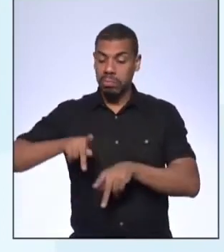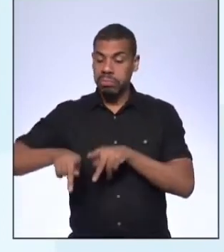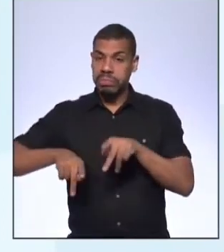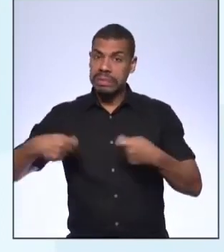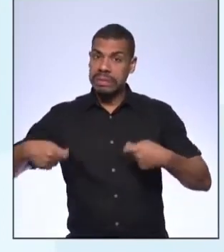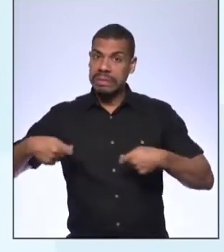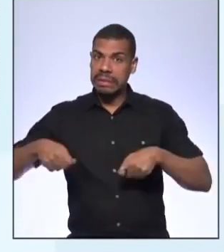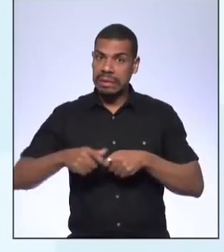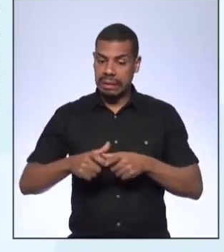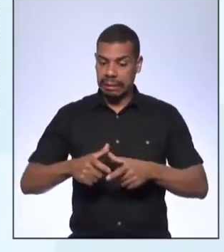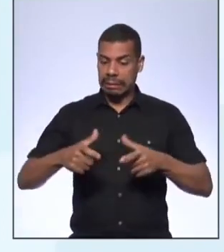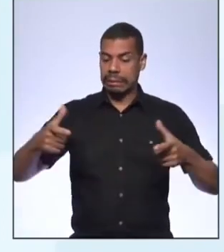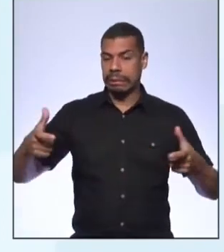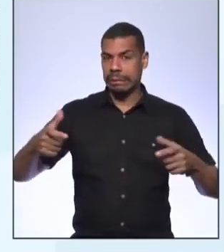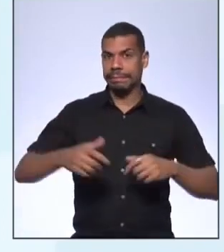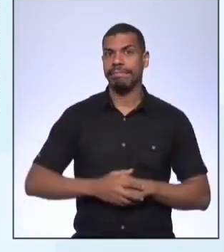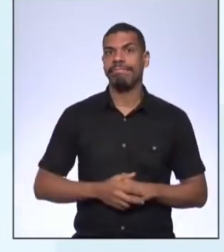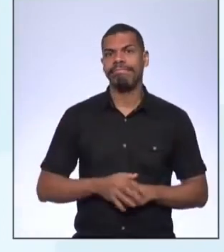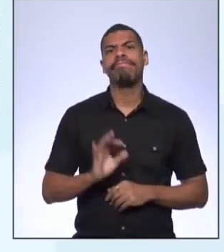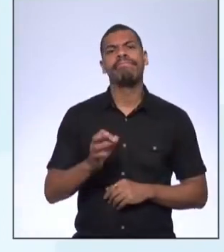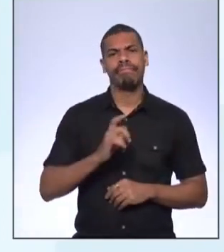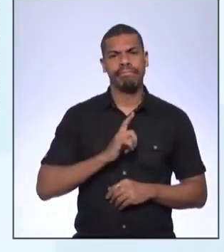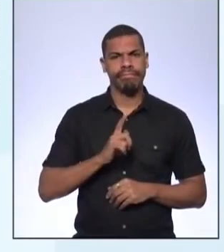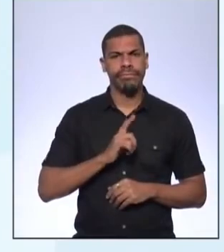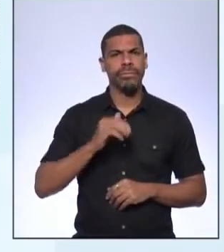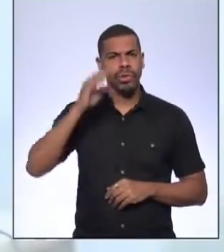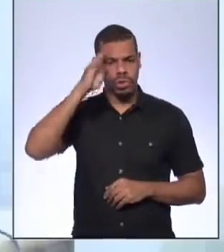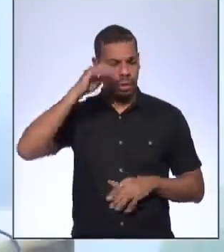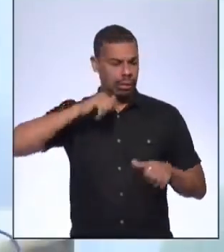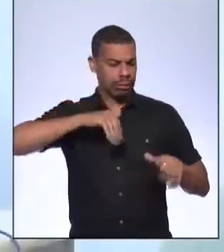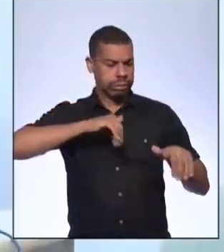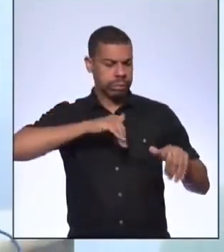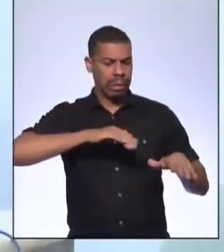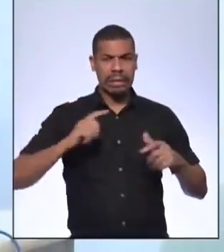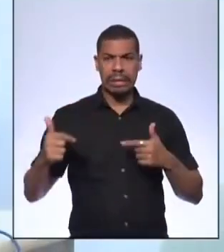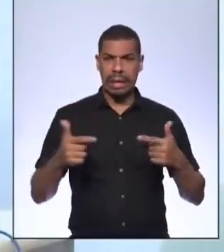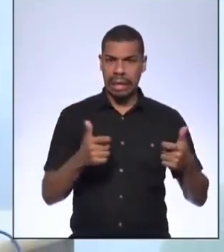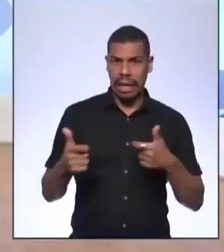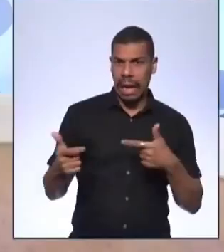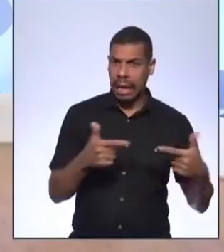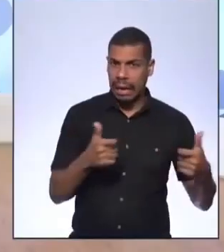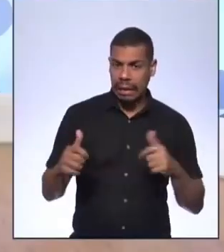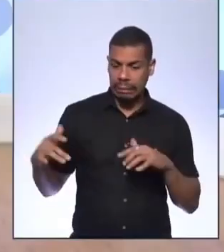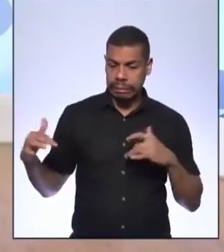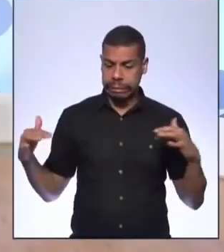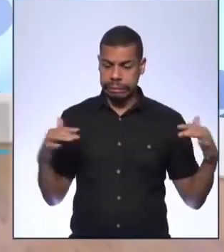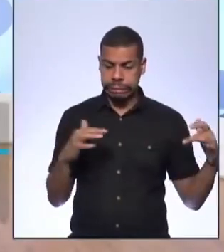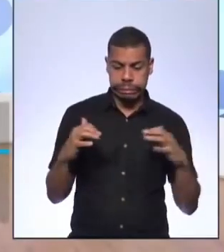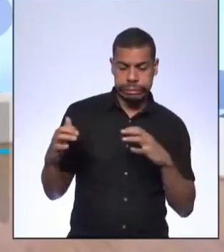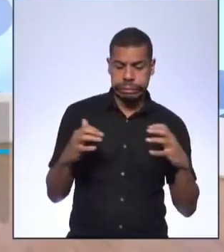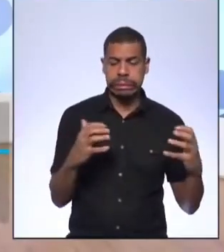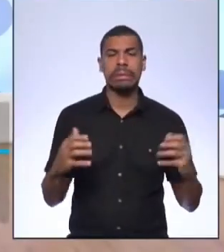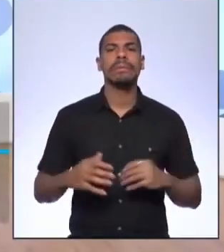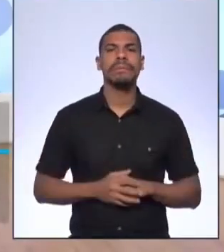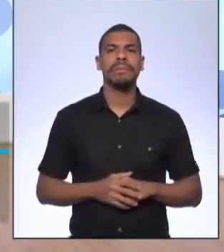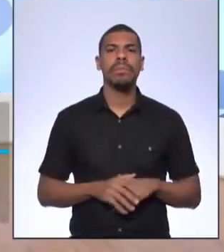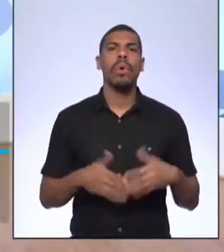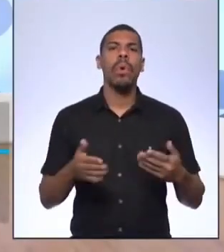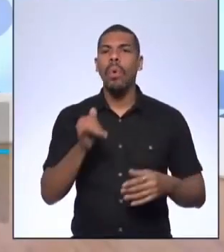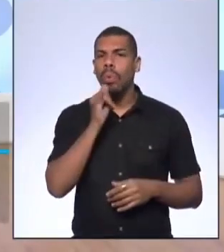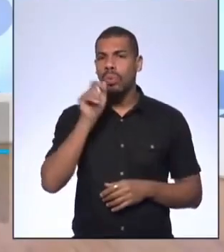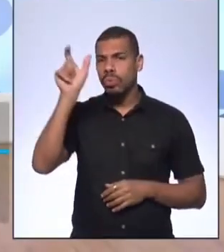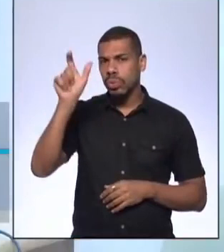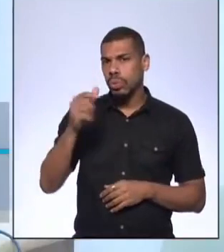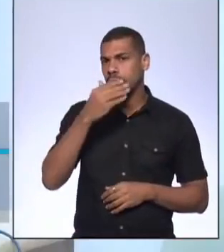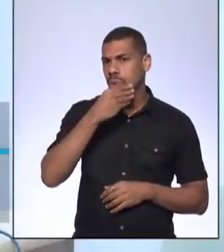asteca era numerosa, né? E eles já tinham também exércitos, já tinham até guerras internas, Isso. né? Então, quando o Hernán